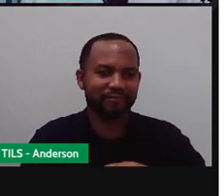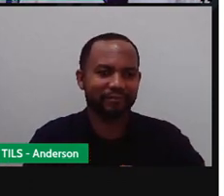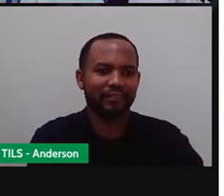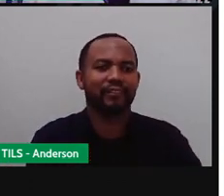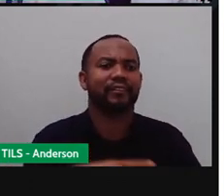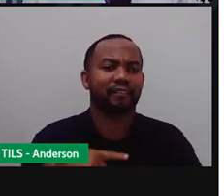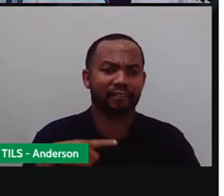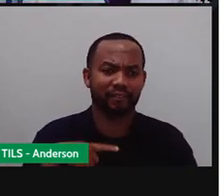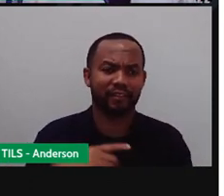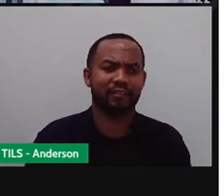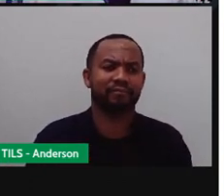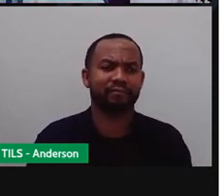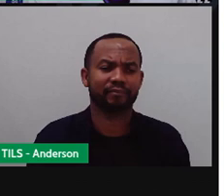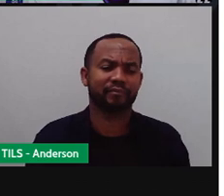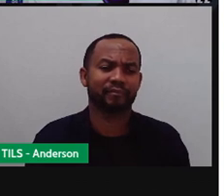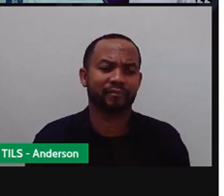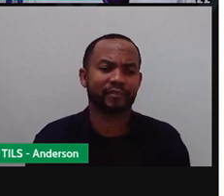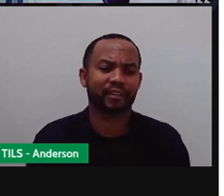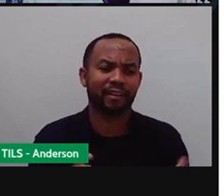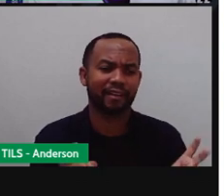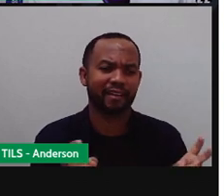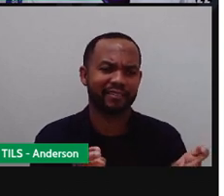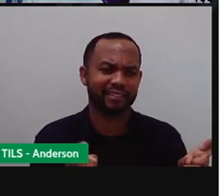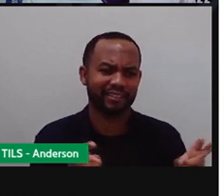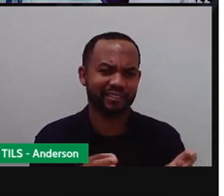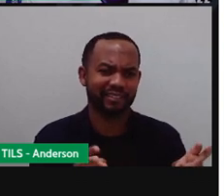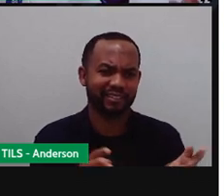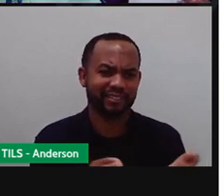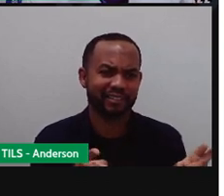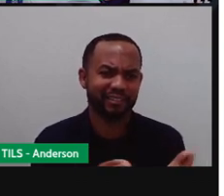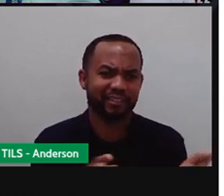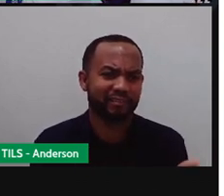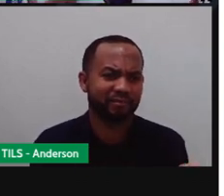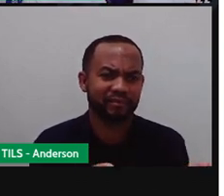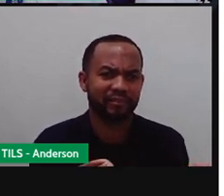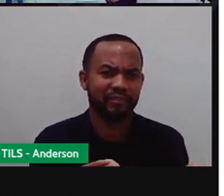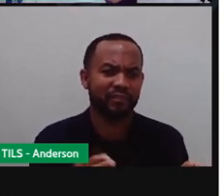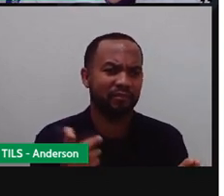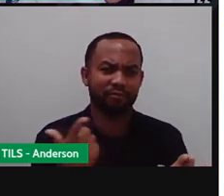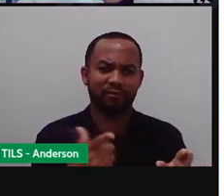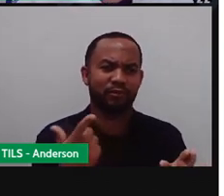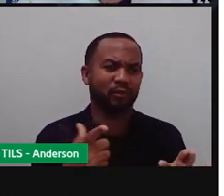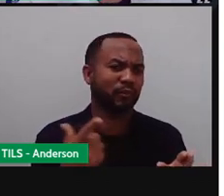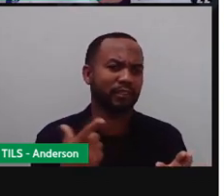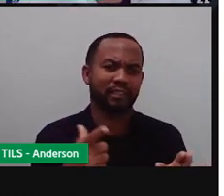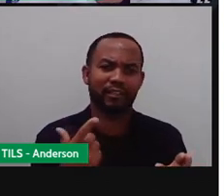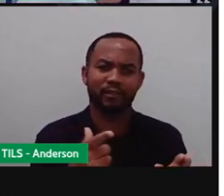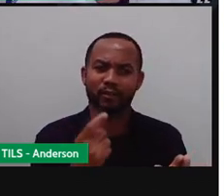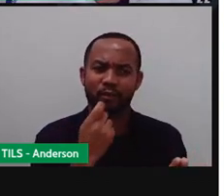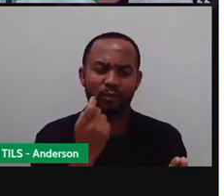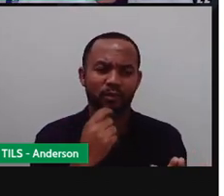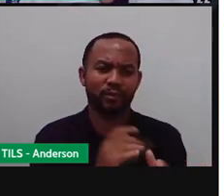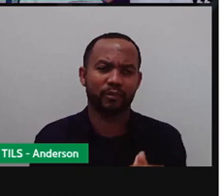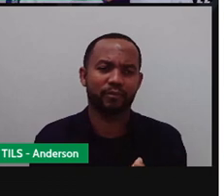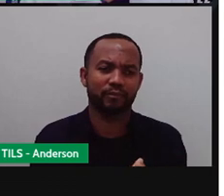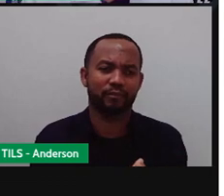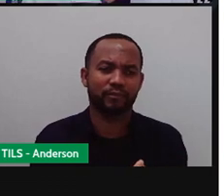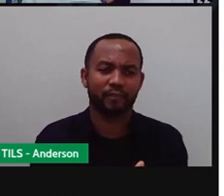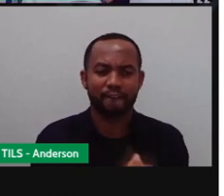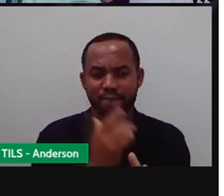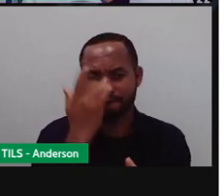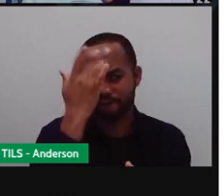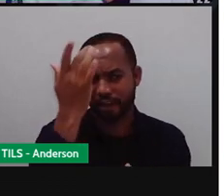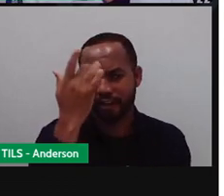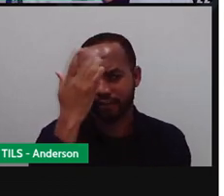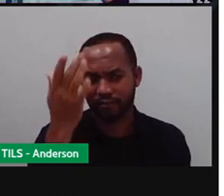mas também é um animal, o quê? Invertebrado, porque ele não possui o quê? Coluna vertebral. E ficou muito